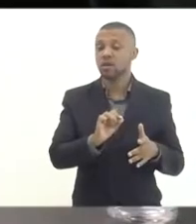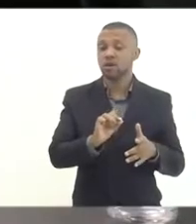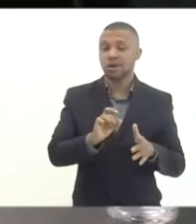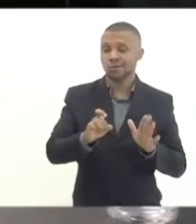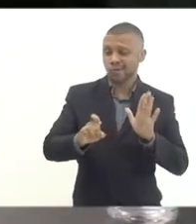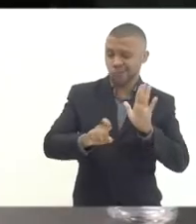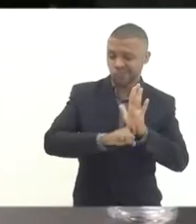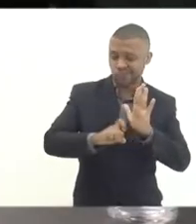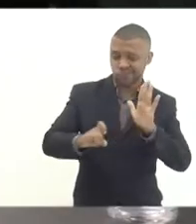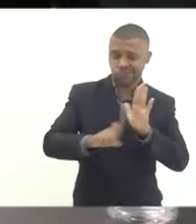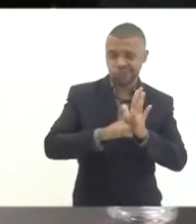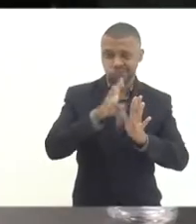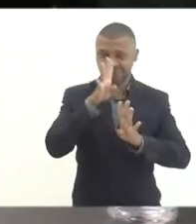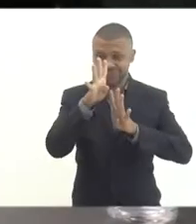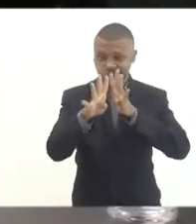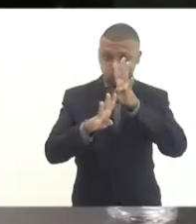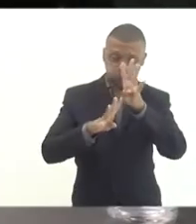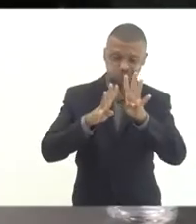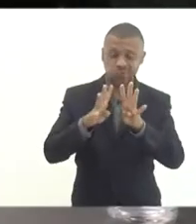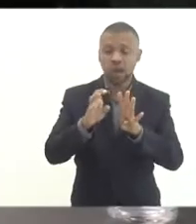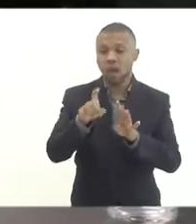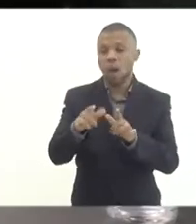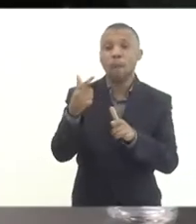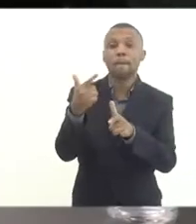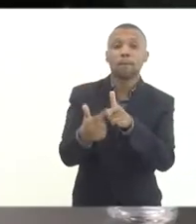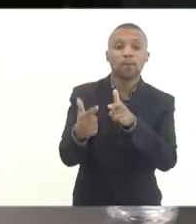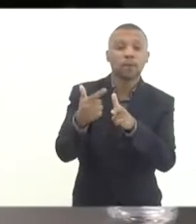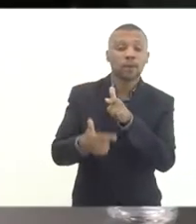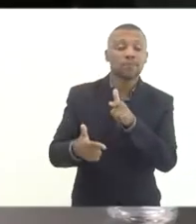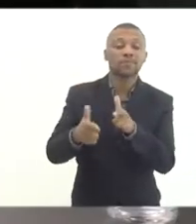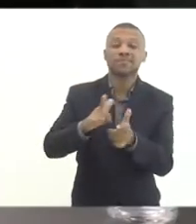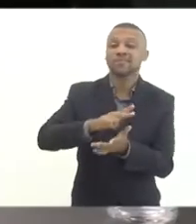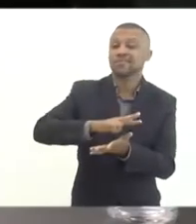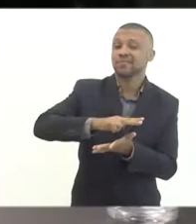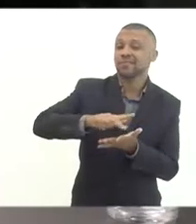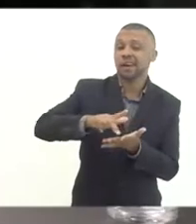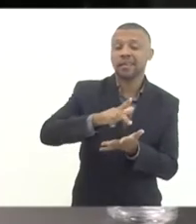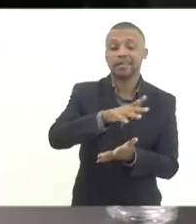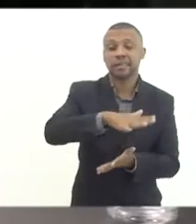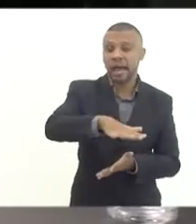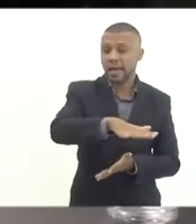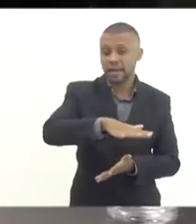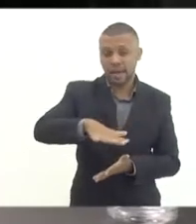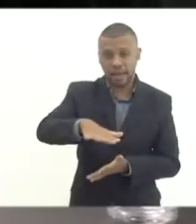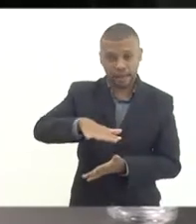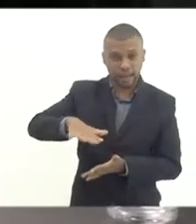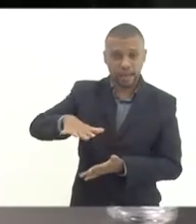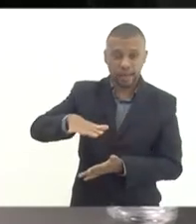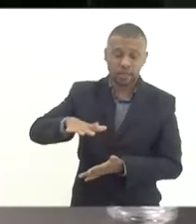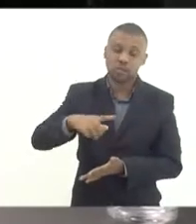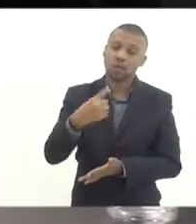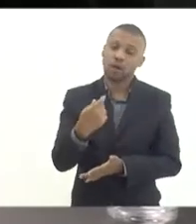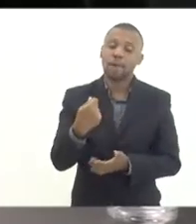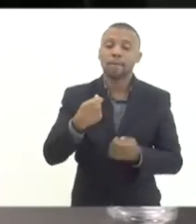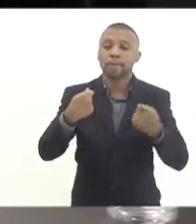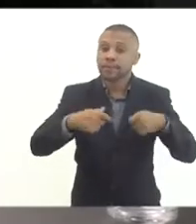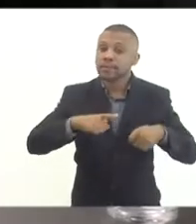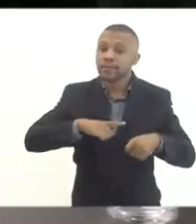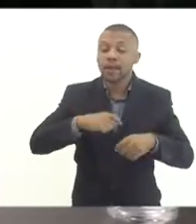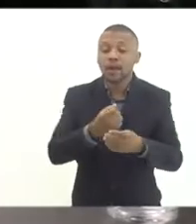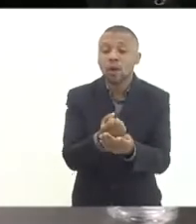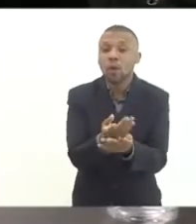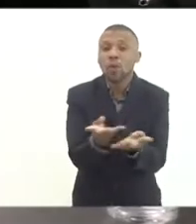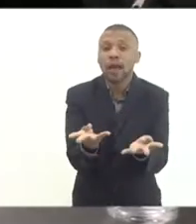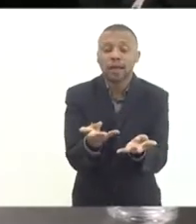é um é uma questão multifatorial e a gente precisa de ter várias opções um